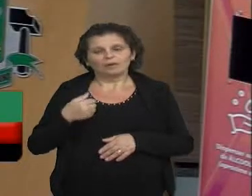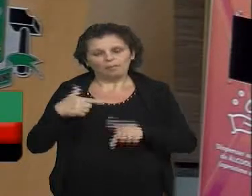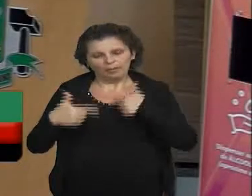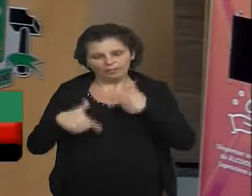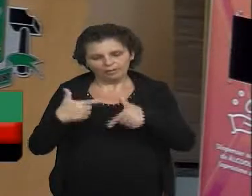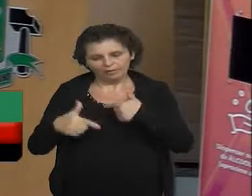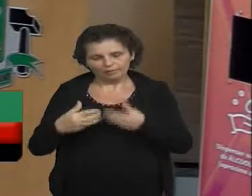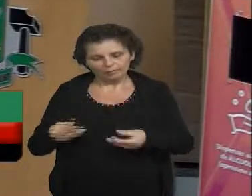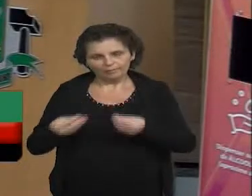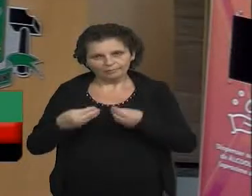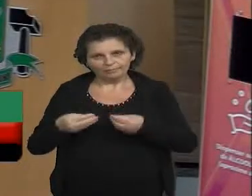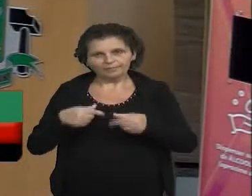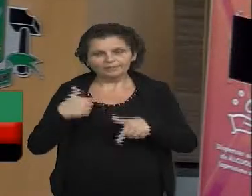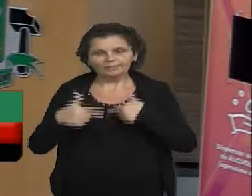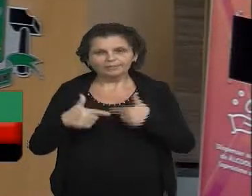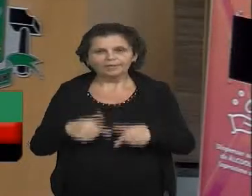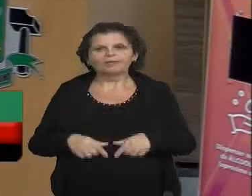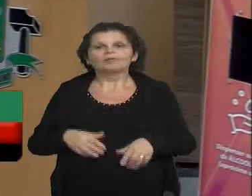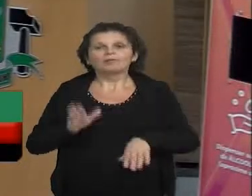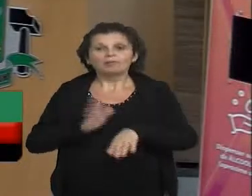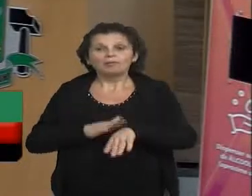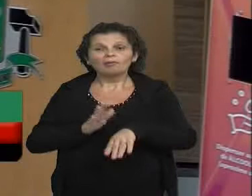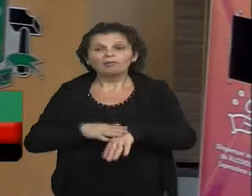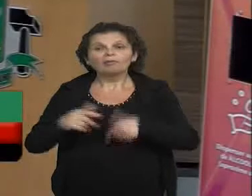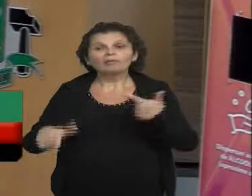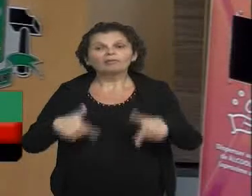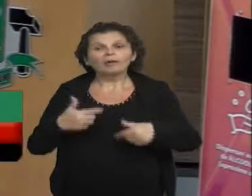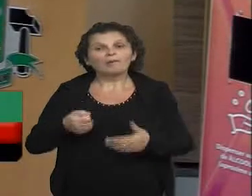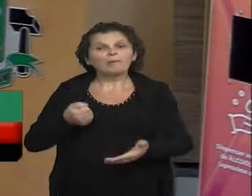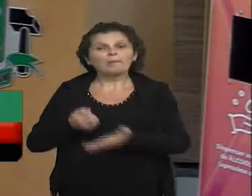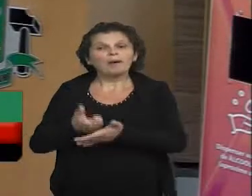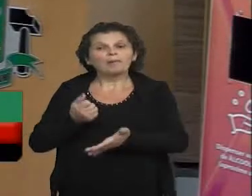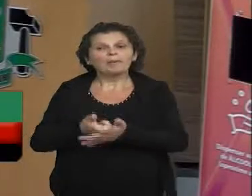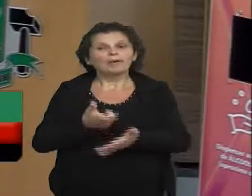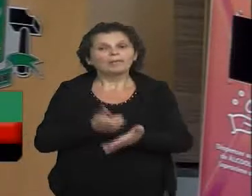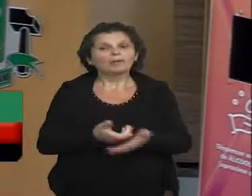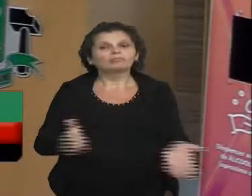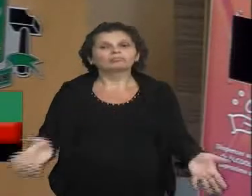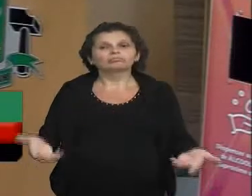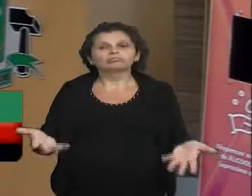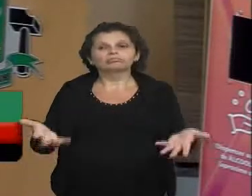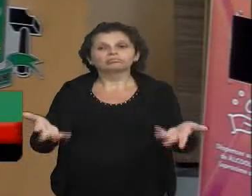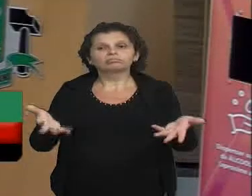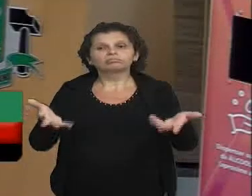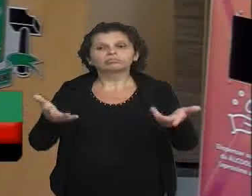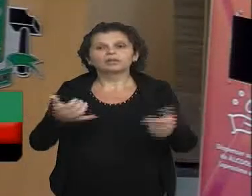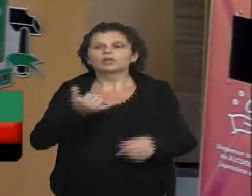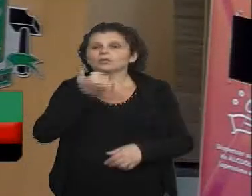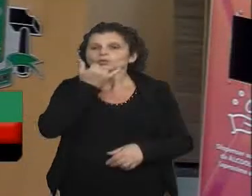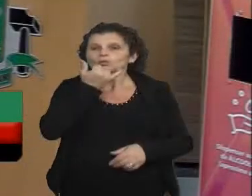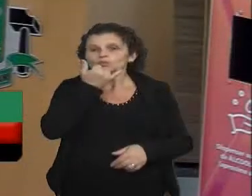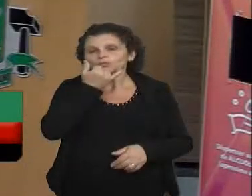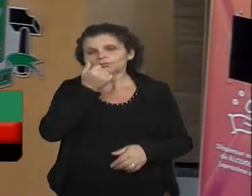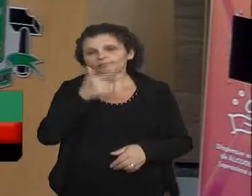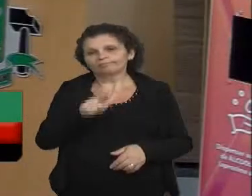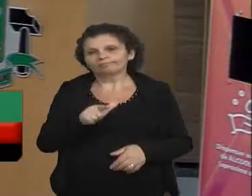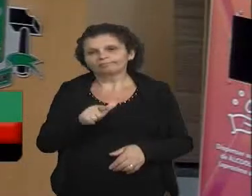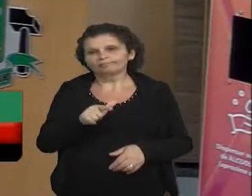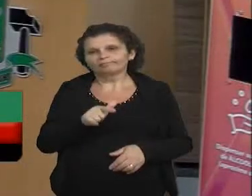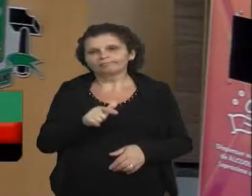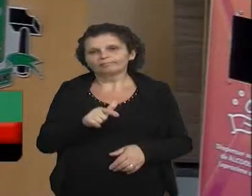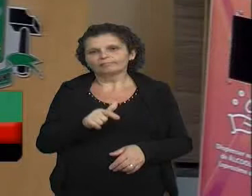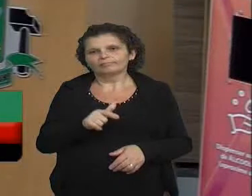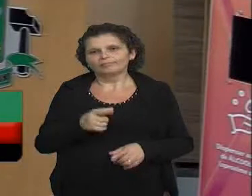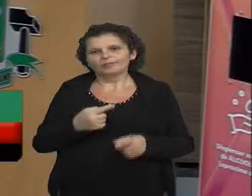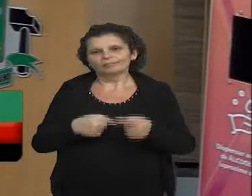filho, a gente recebe para isso. E tem que trabalhar mesmo, porque o povo paga e o povo contesta. Então, pessoal, vocês me desculpem mais uma vez, mas, olha, é